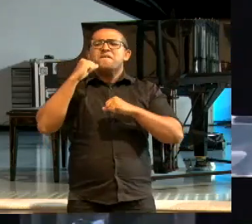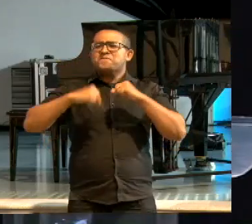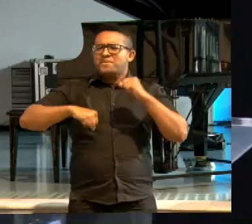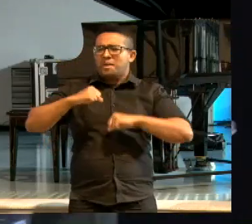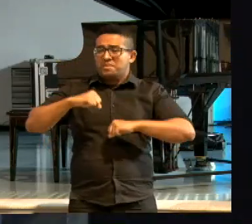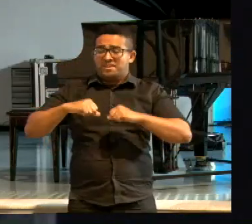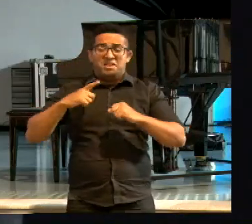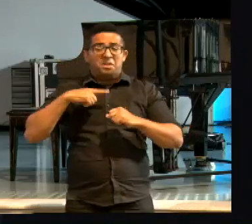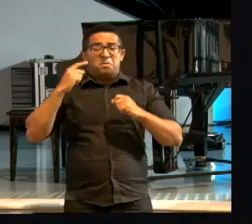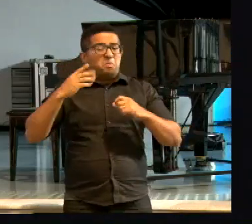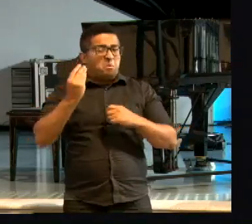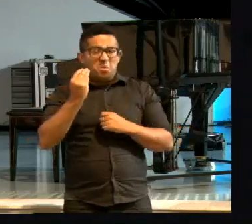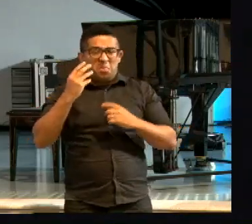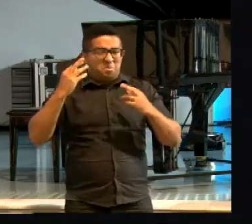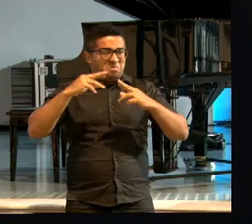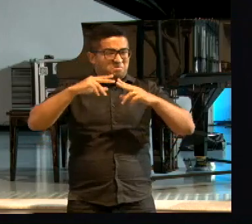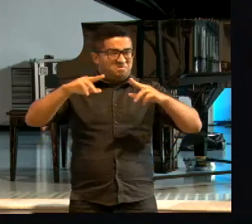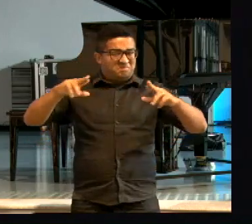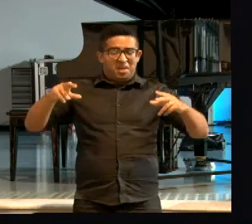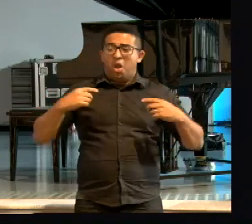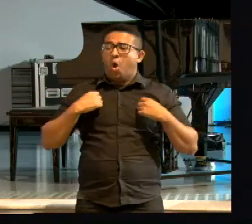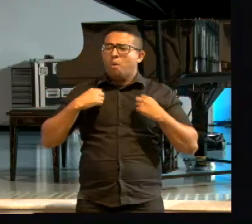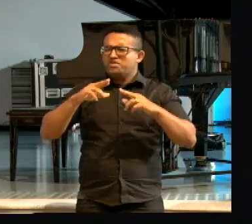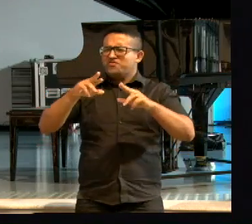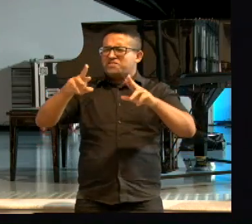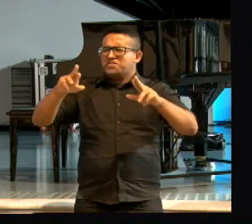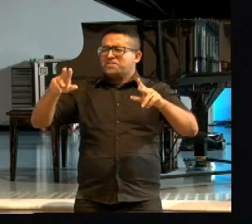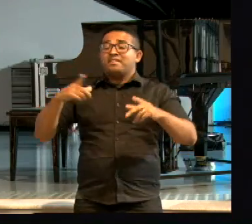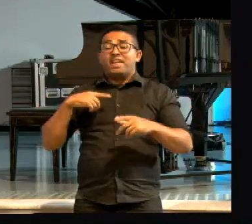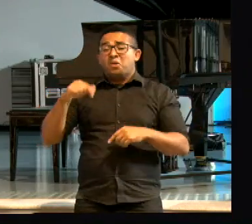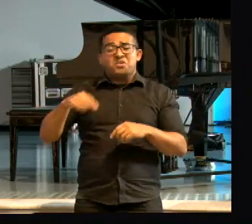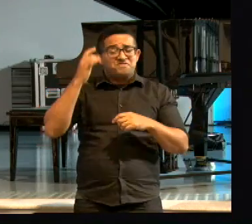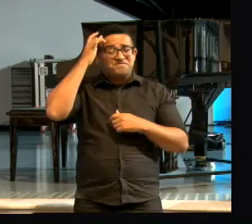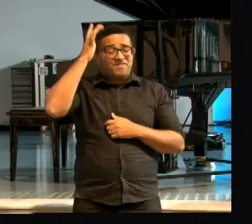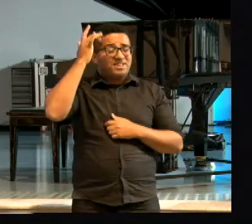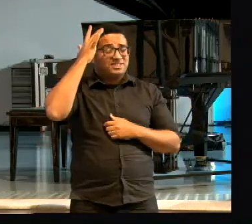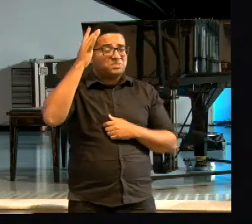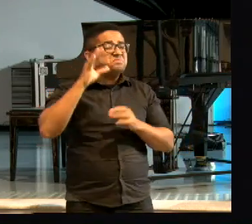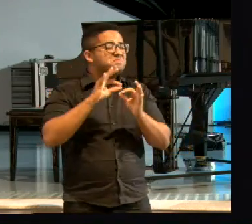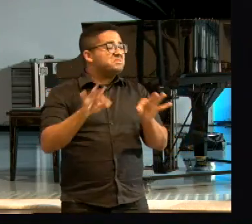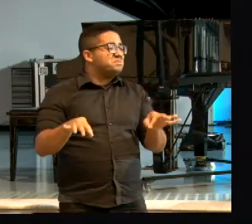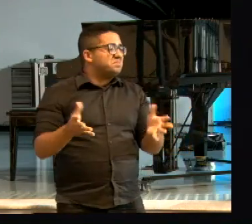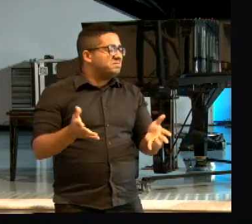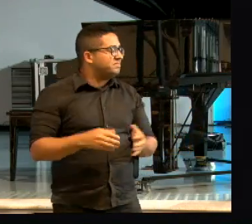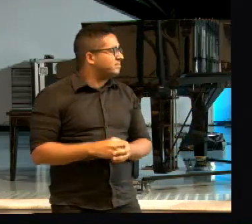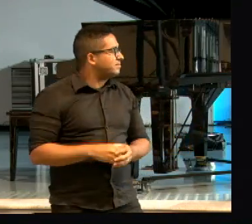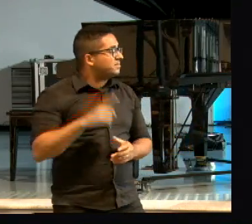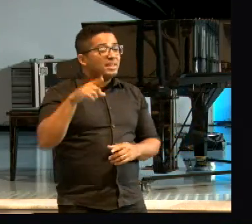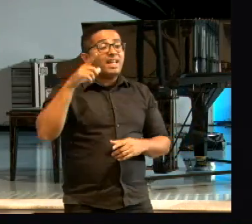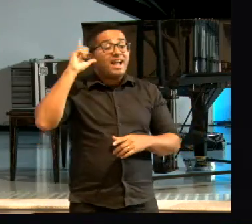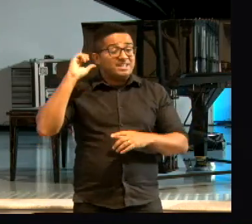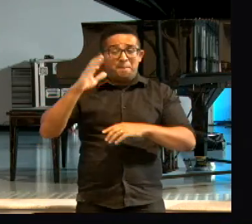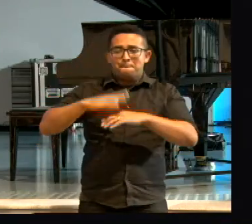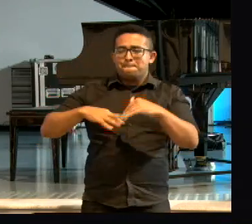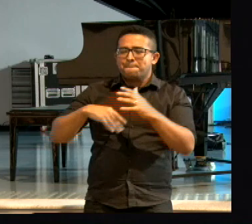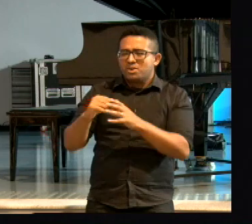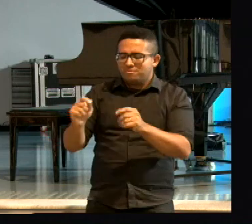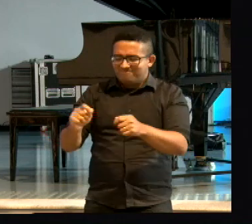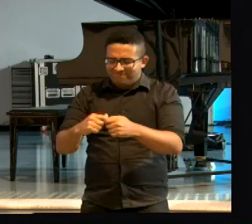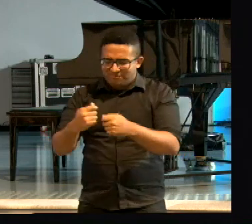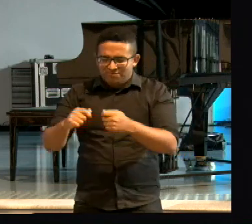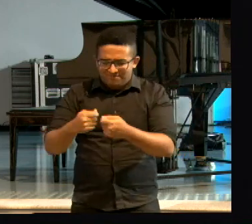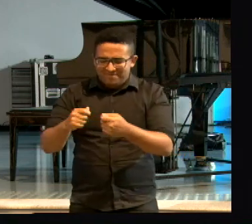de tecido não era algo tão fácil e simples como nós temos hoje. Era trabalho manual, artesanal, era